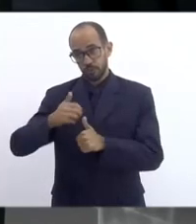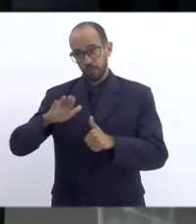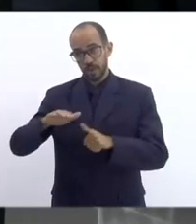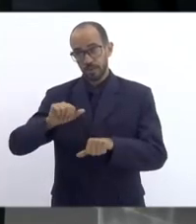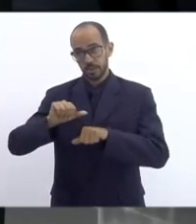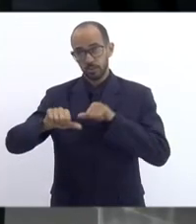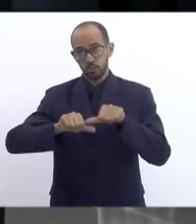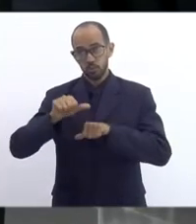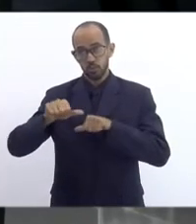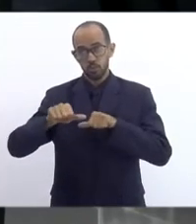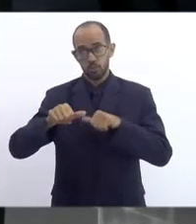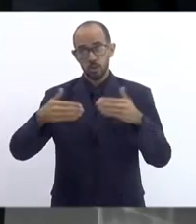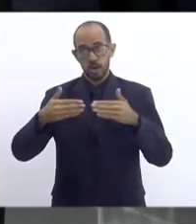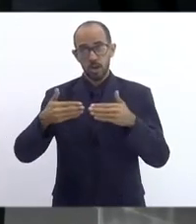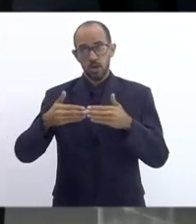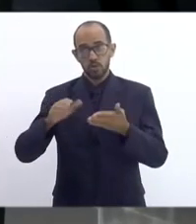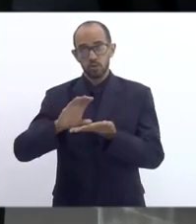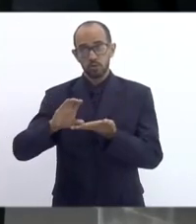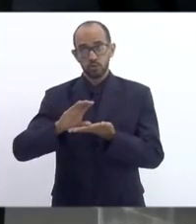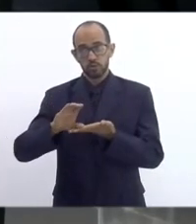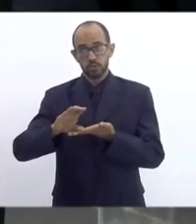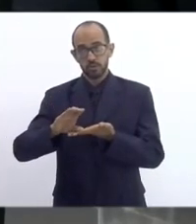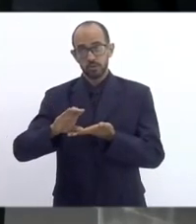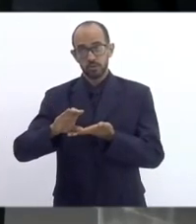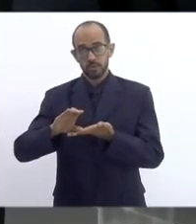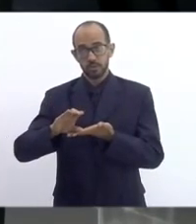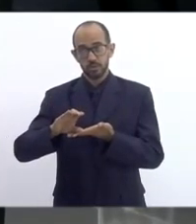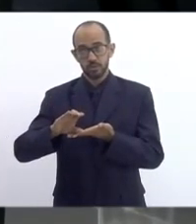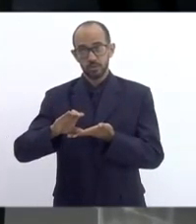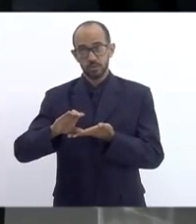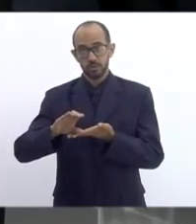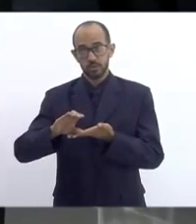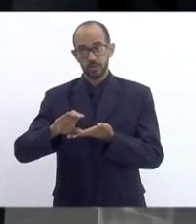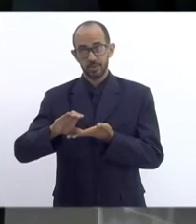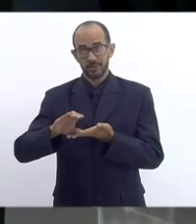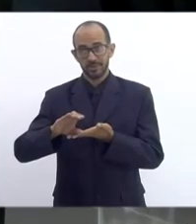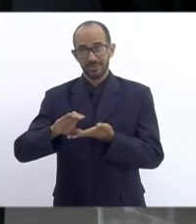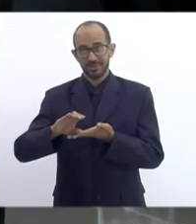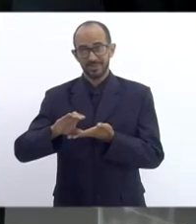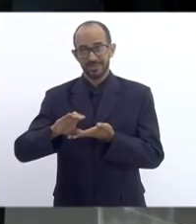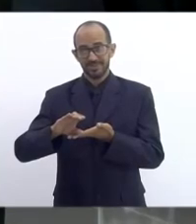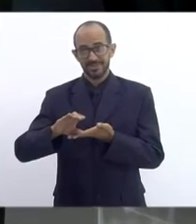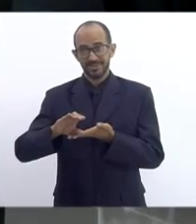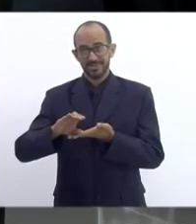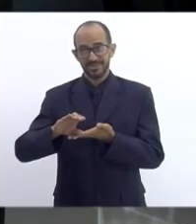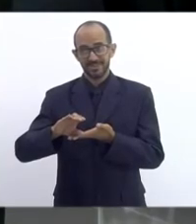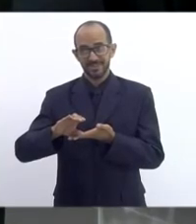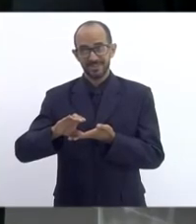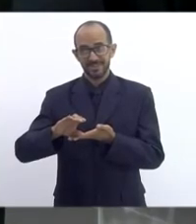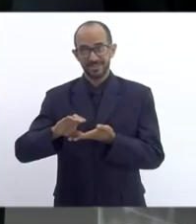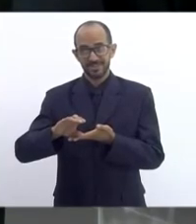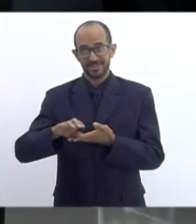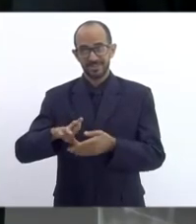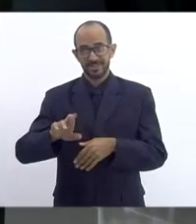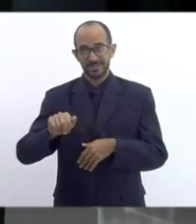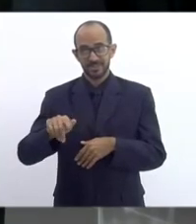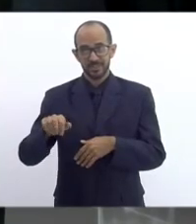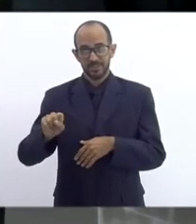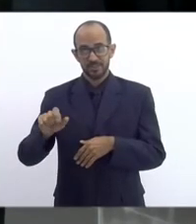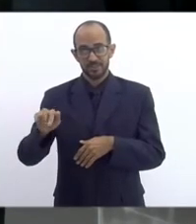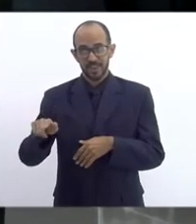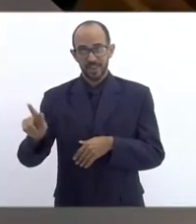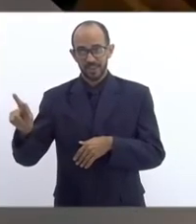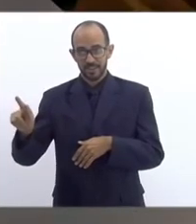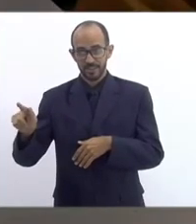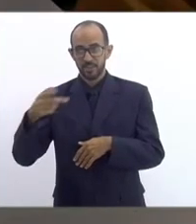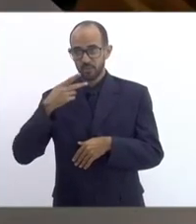voto para constitucionalidade. O Rosenberg me disse que concorda. Então, o deputado Luiz Paulo apresenta o voto divergente. Então, o voto